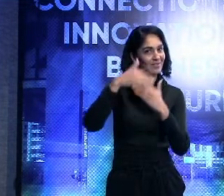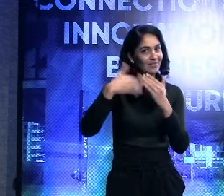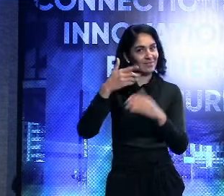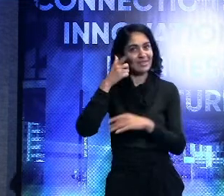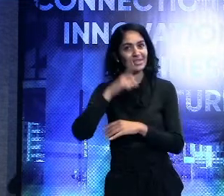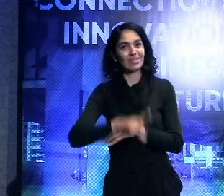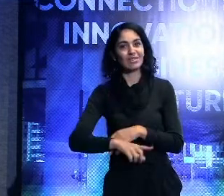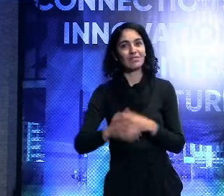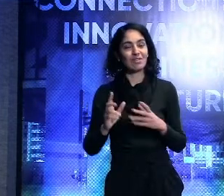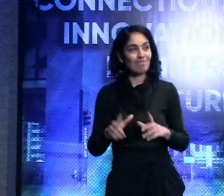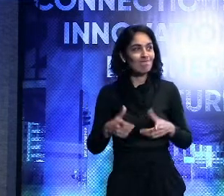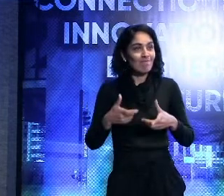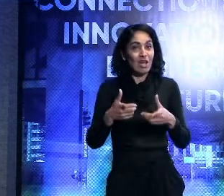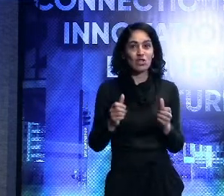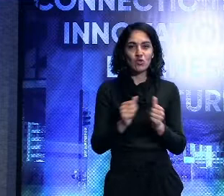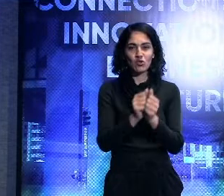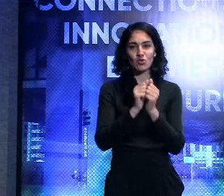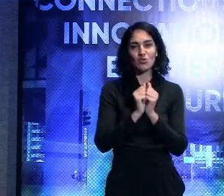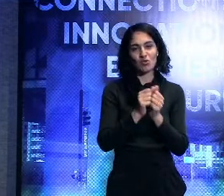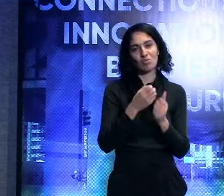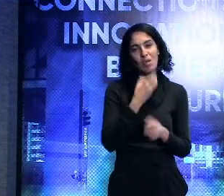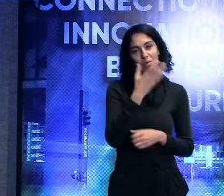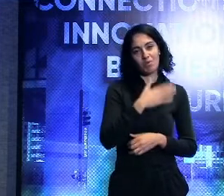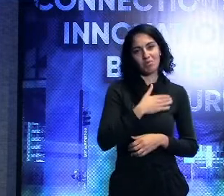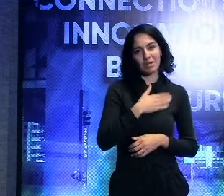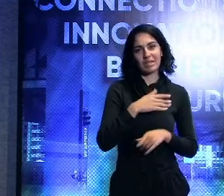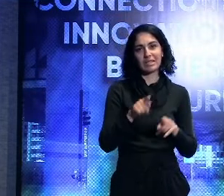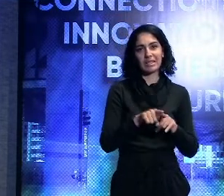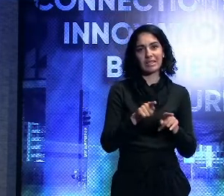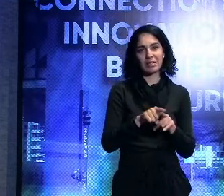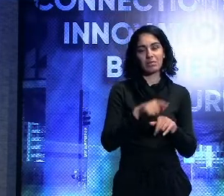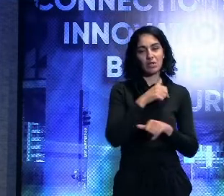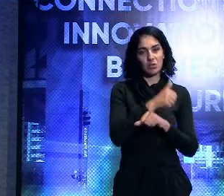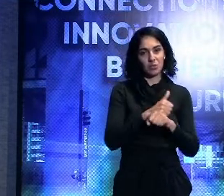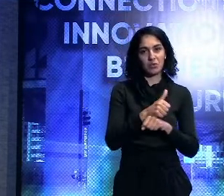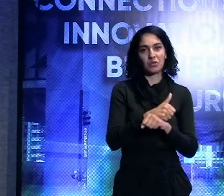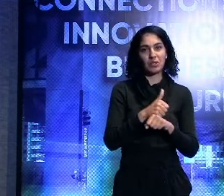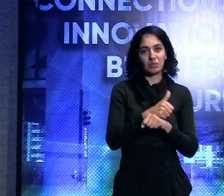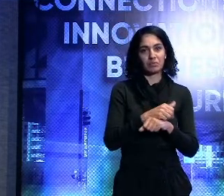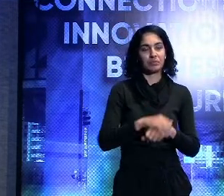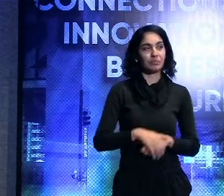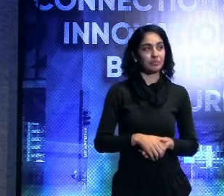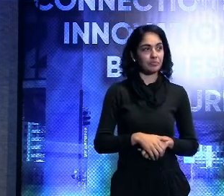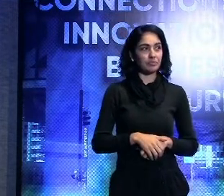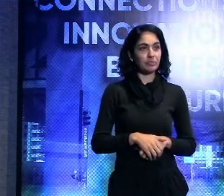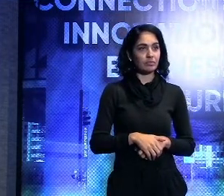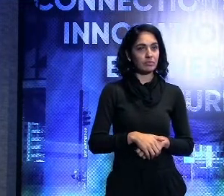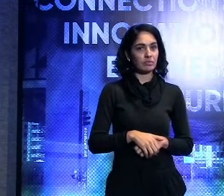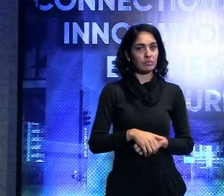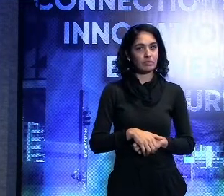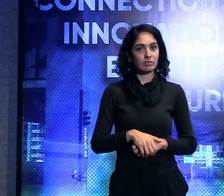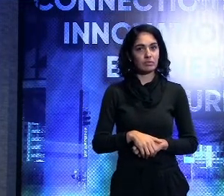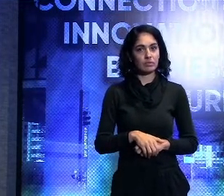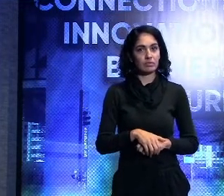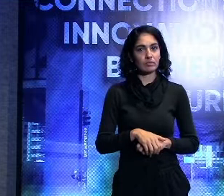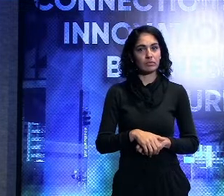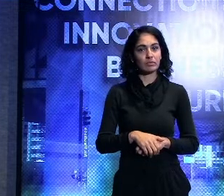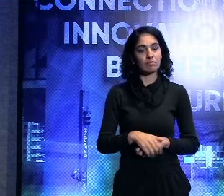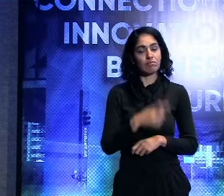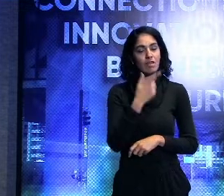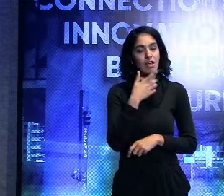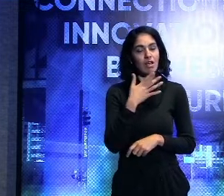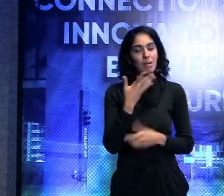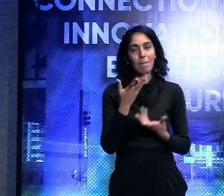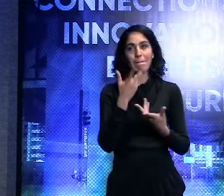tão engajado que isso faz muito bem para a gente também, enquanto profissional. Fica com aquele gostinho de quero mais, né? Só que, ao mesmo